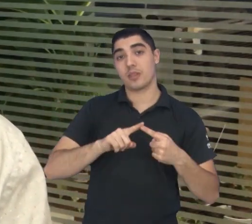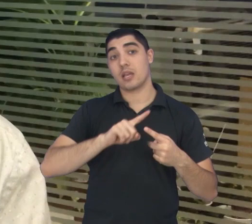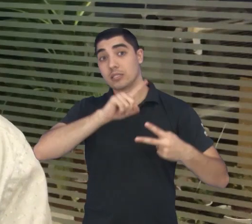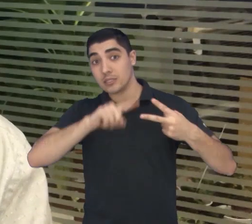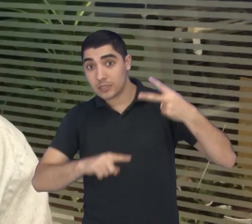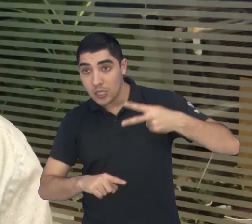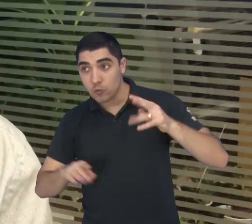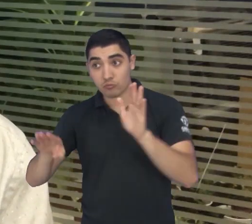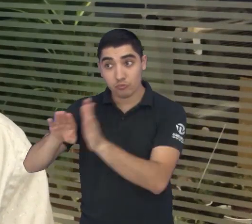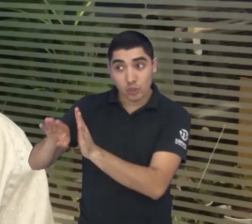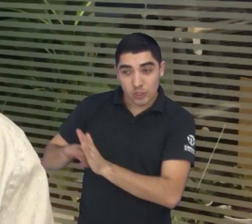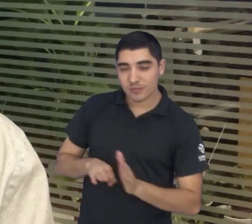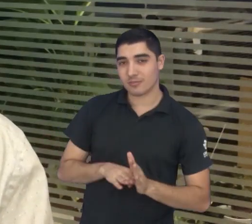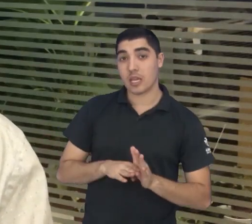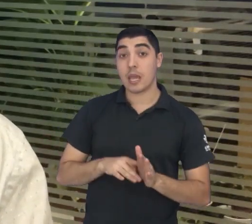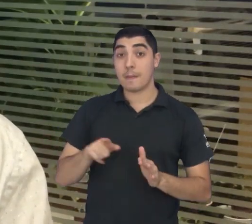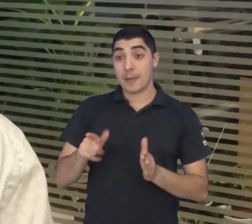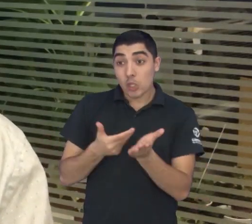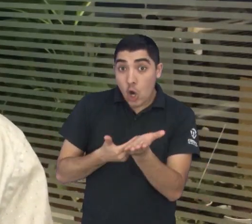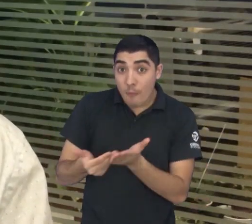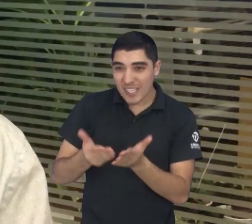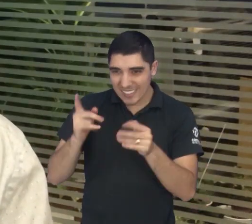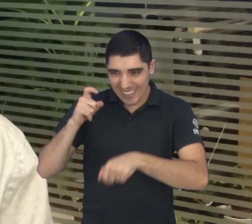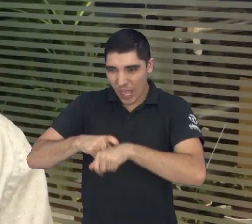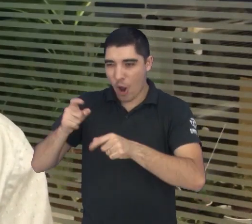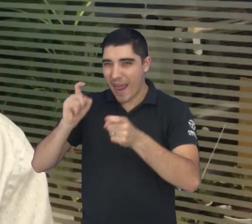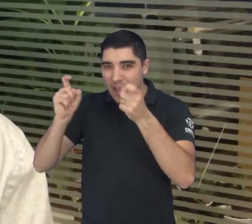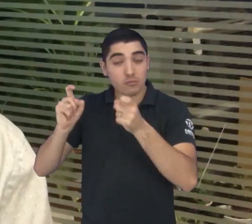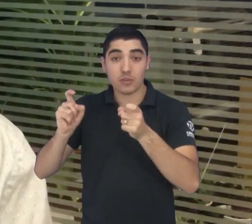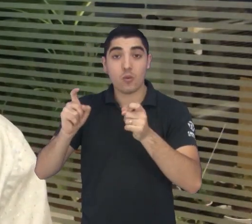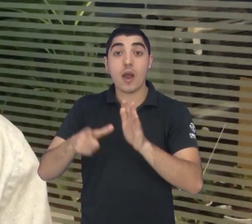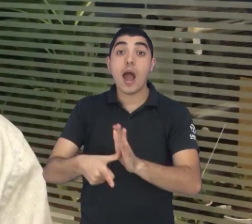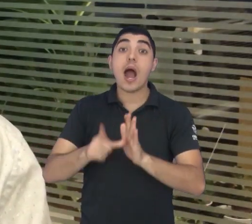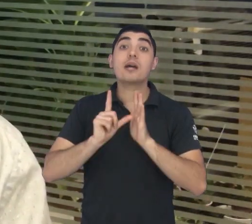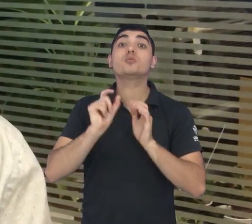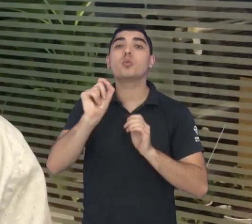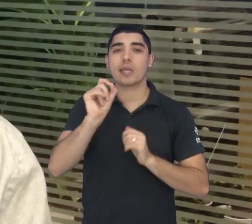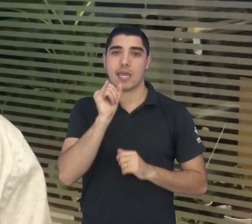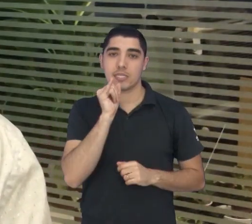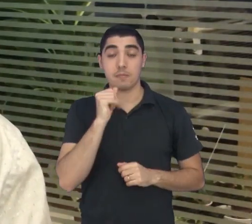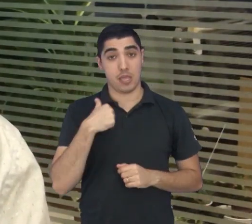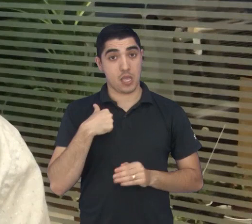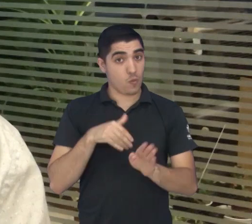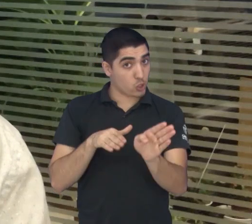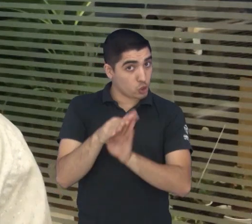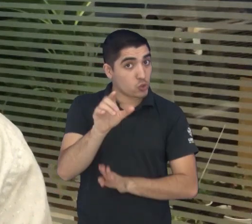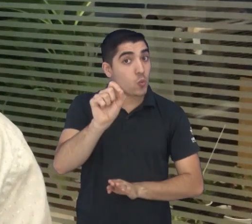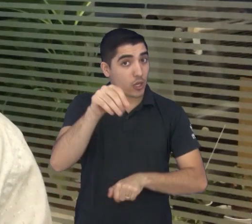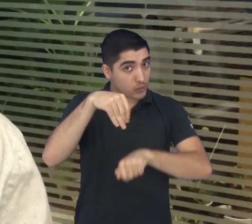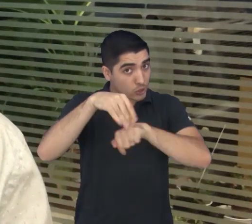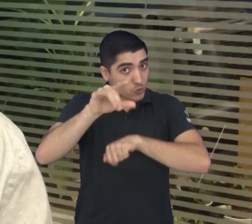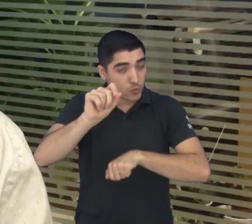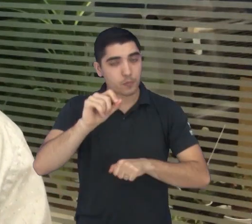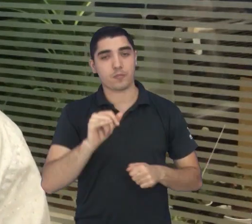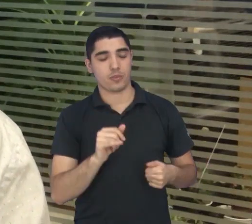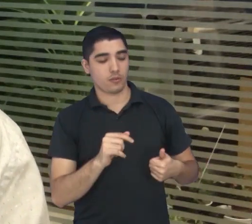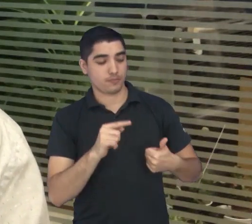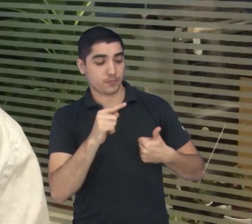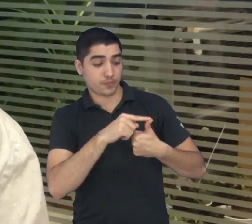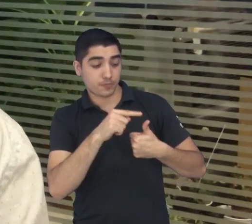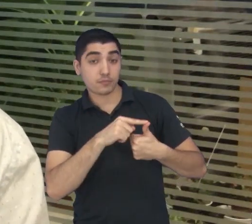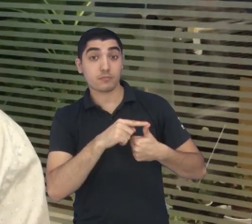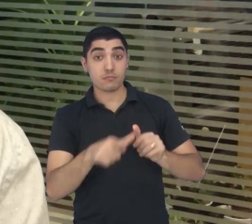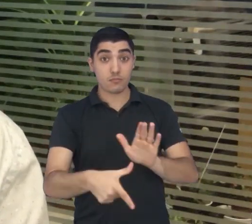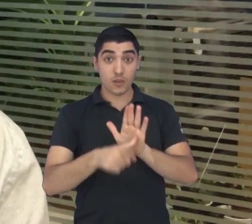bom planejamento. O planejamento das pautas. Então, qual é o meu conselho? Que os síndicos façam